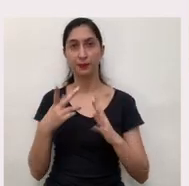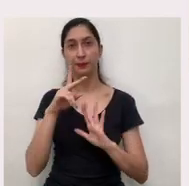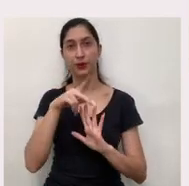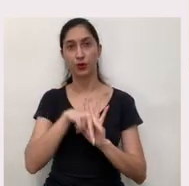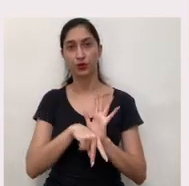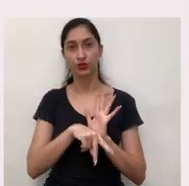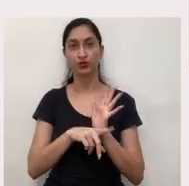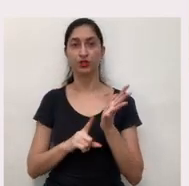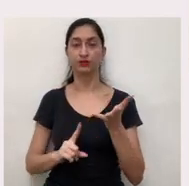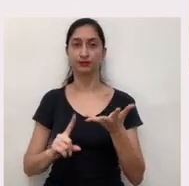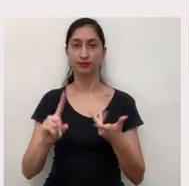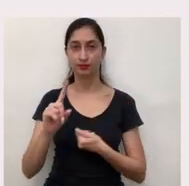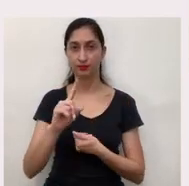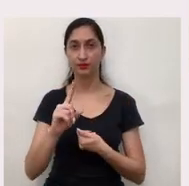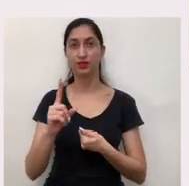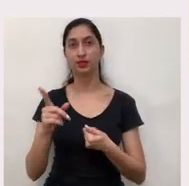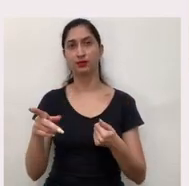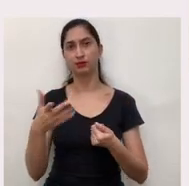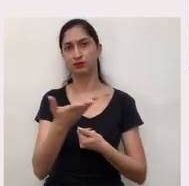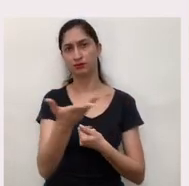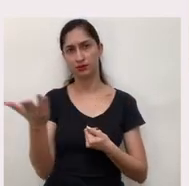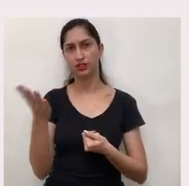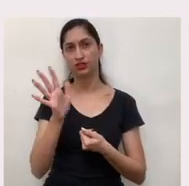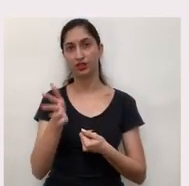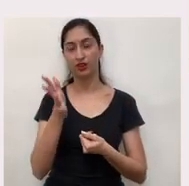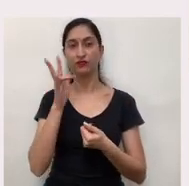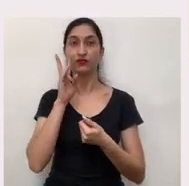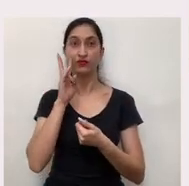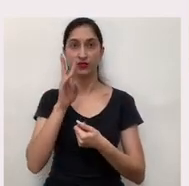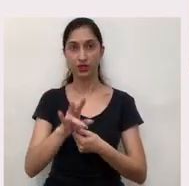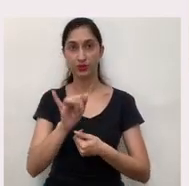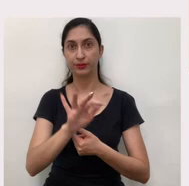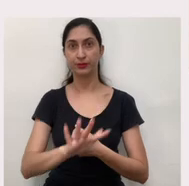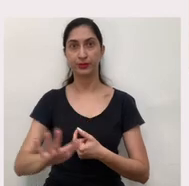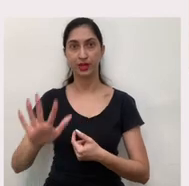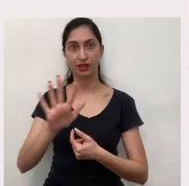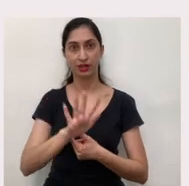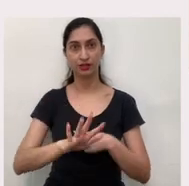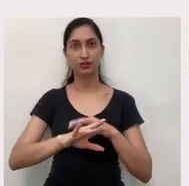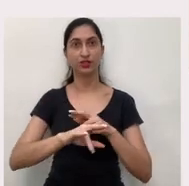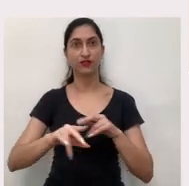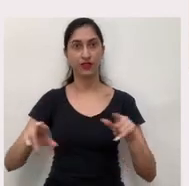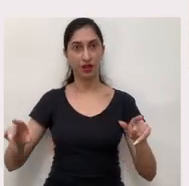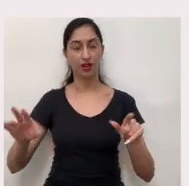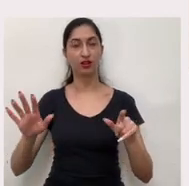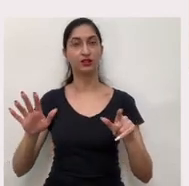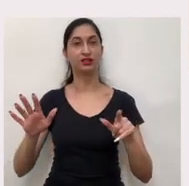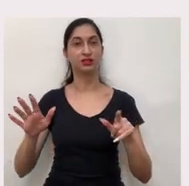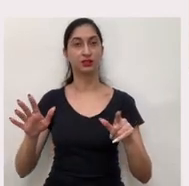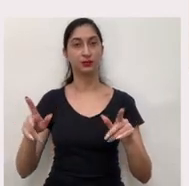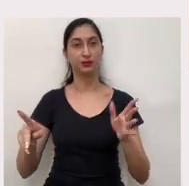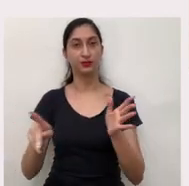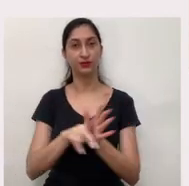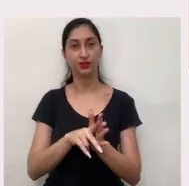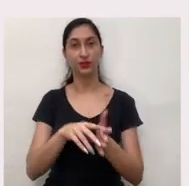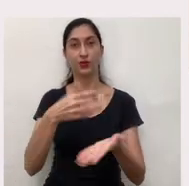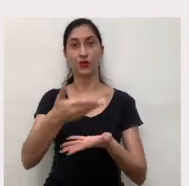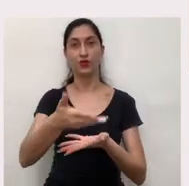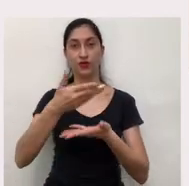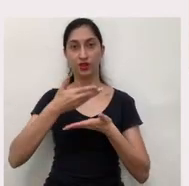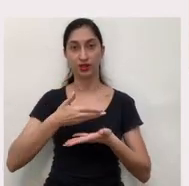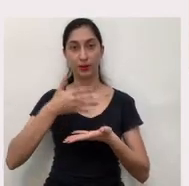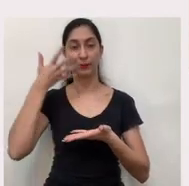projetos, né? Esse projeto que vocês viram, essas imagens que vocês viram no convite da